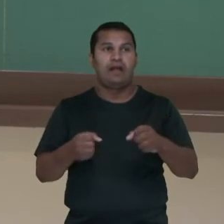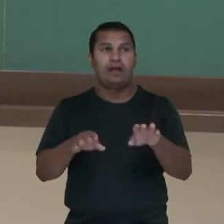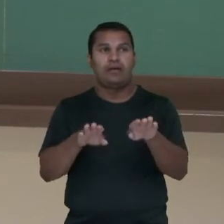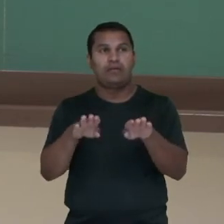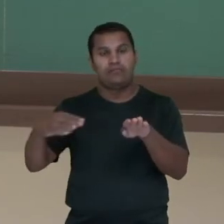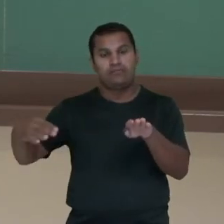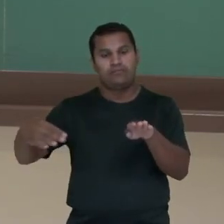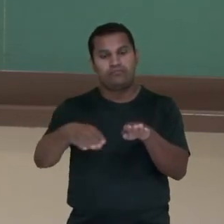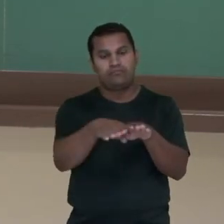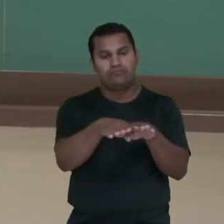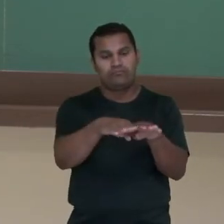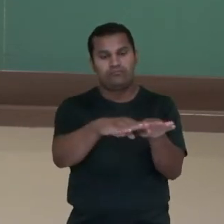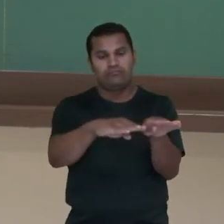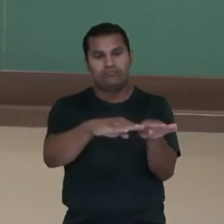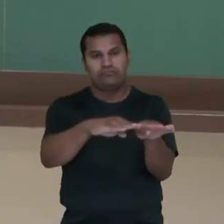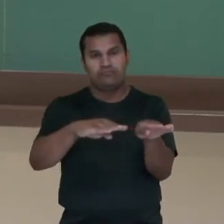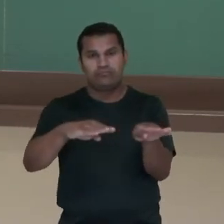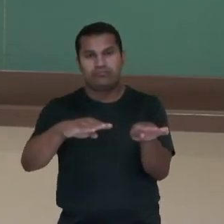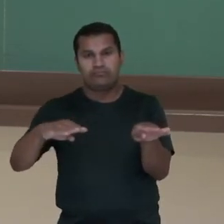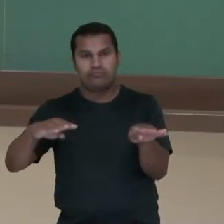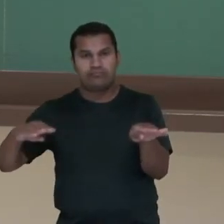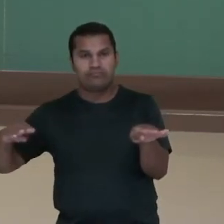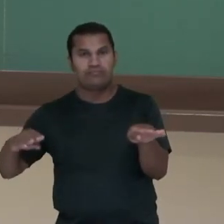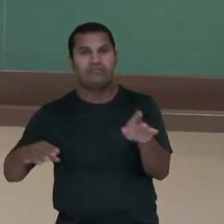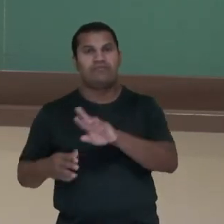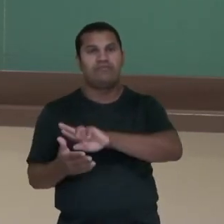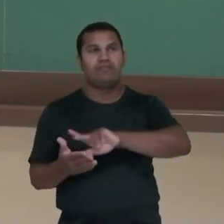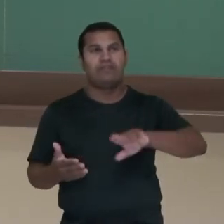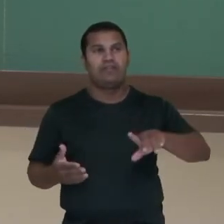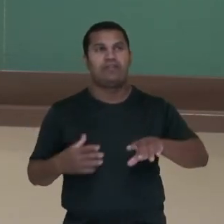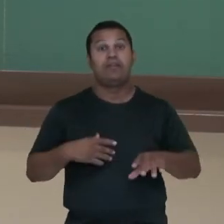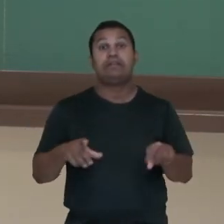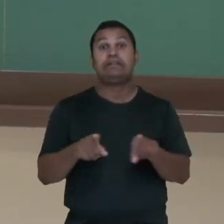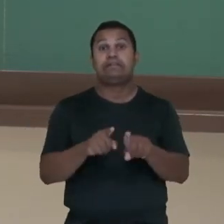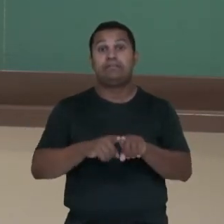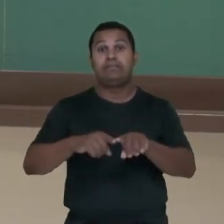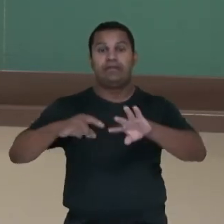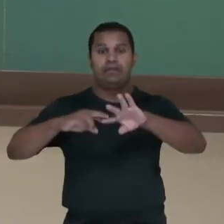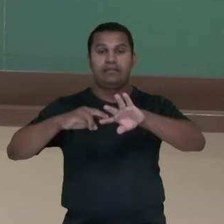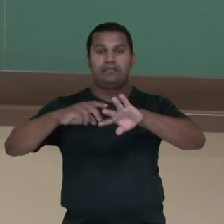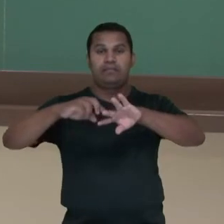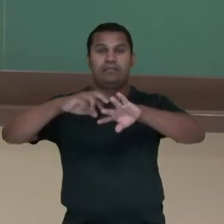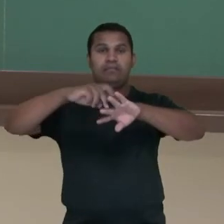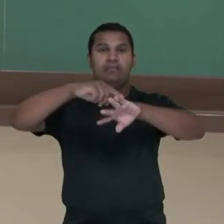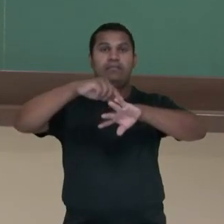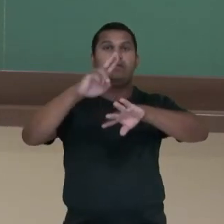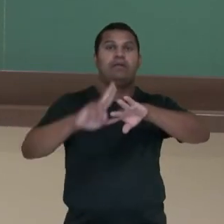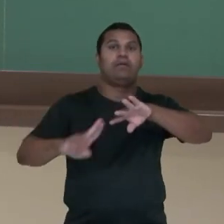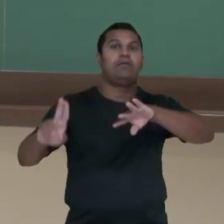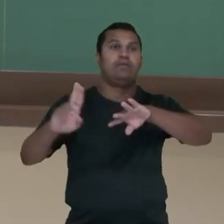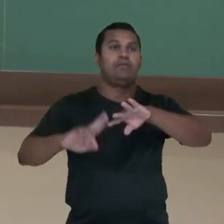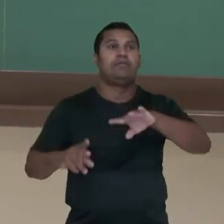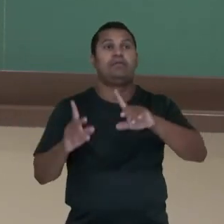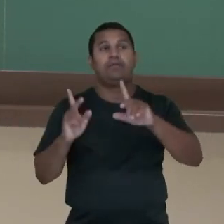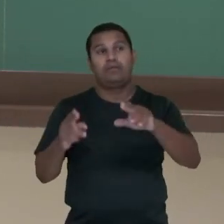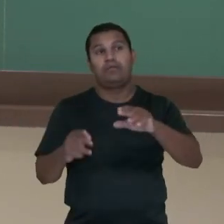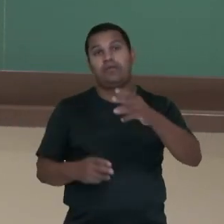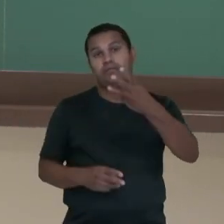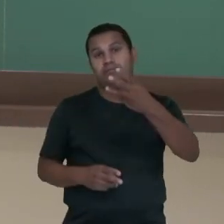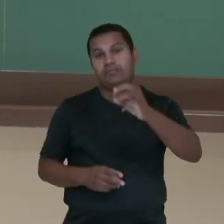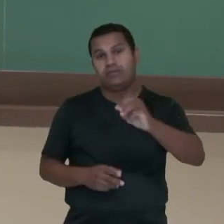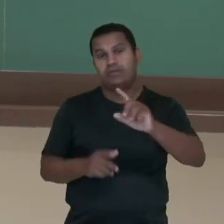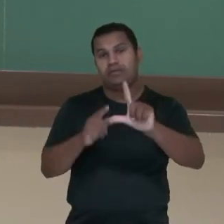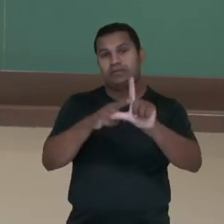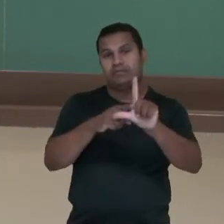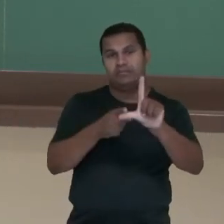graus, também para as escadas, também a gente pode aí utilizar a inclinação de 30 graus, por exemplo,